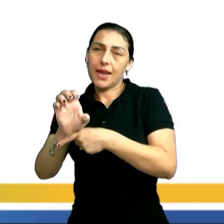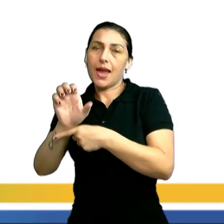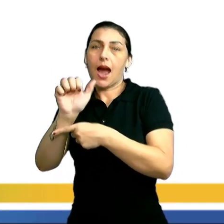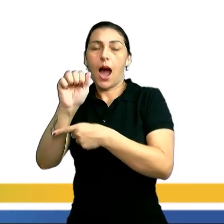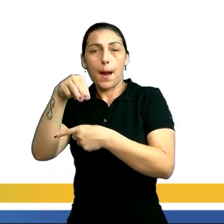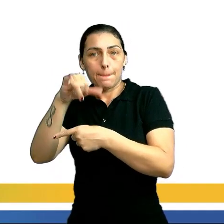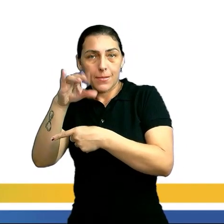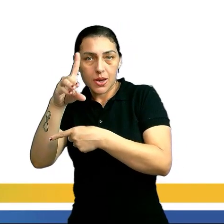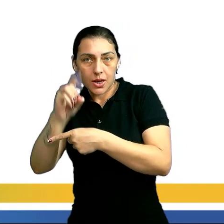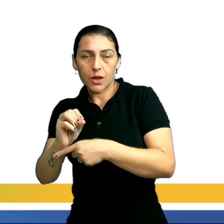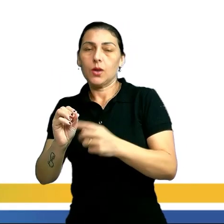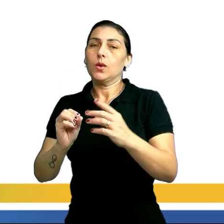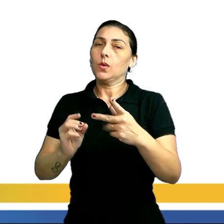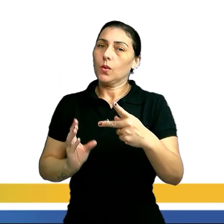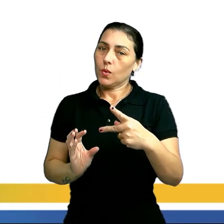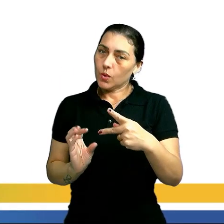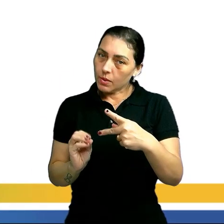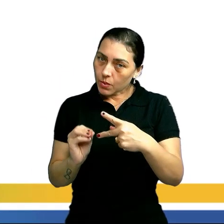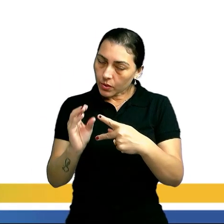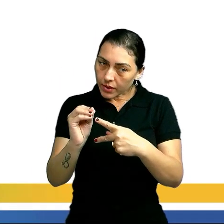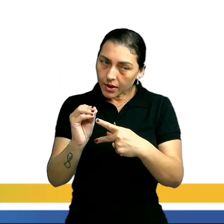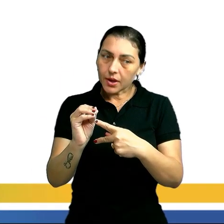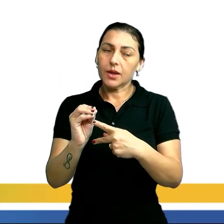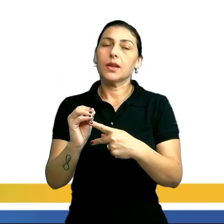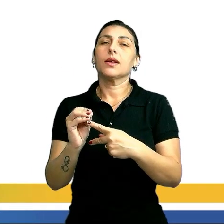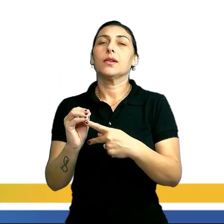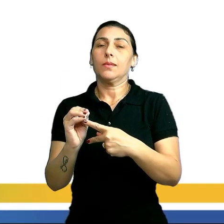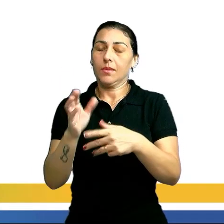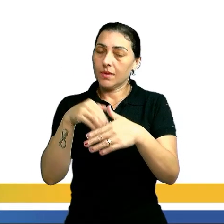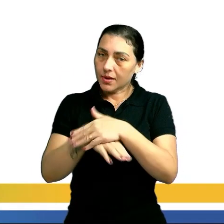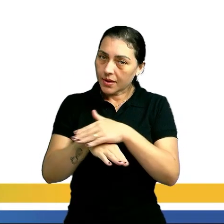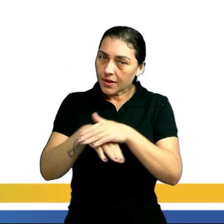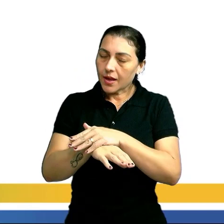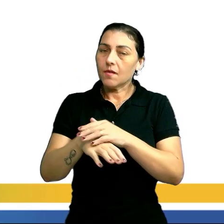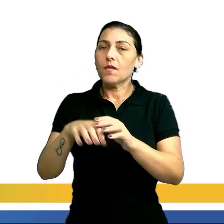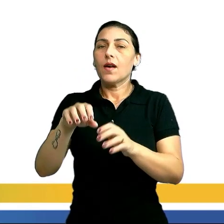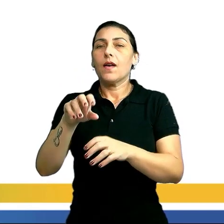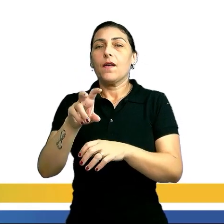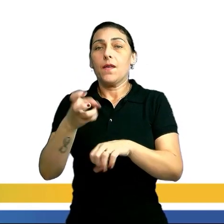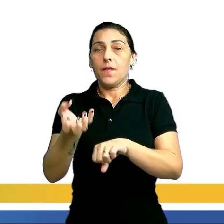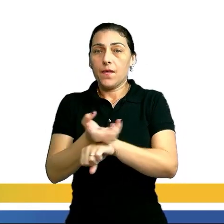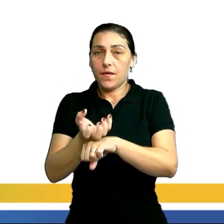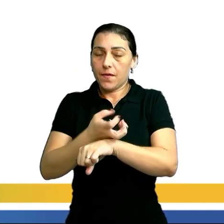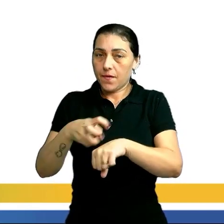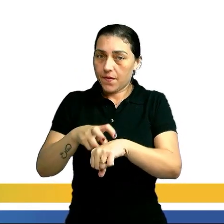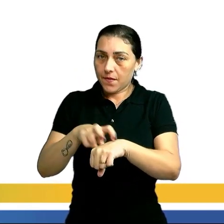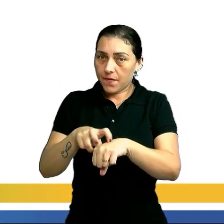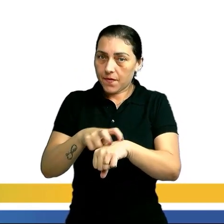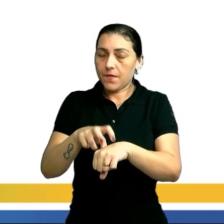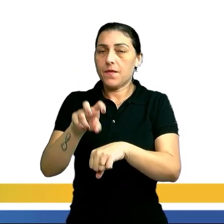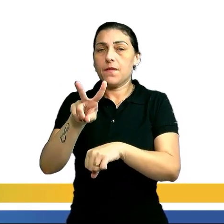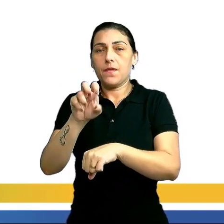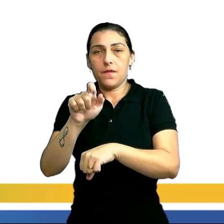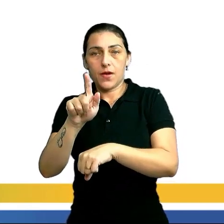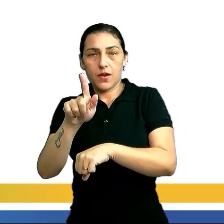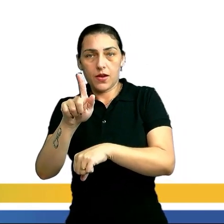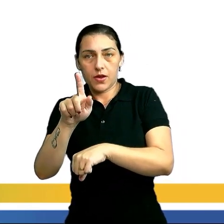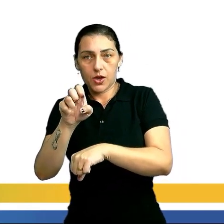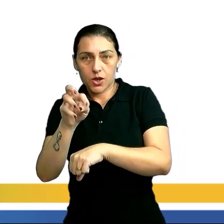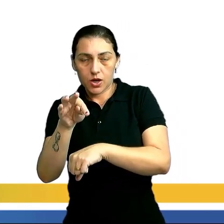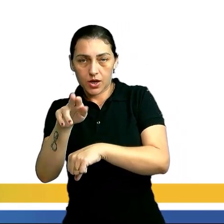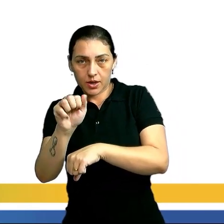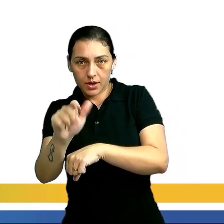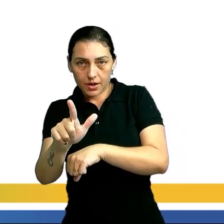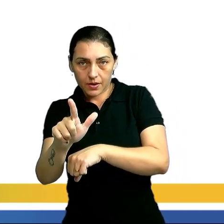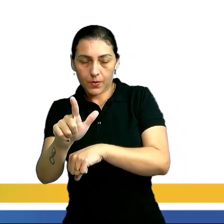proteína, amido é carboidrato de reserva vegetal e proteína é o nosso carboidrato, não, proteína é